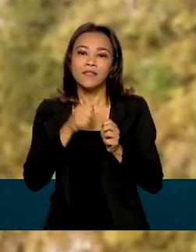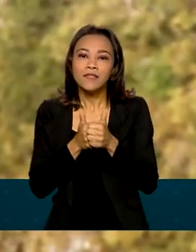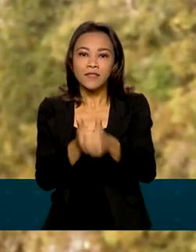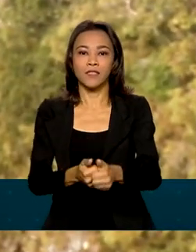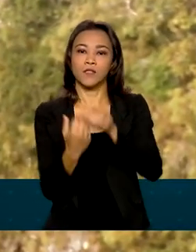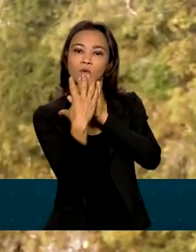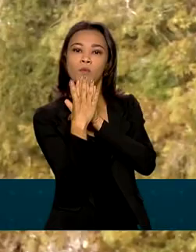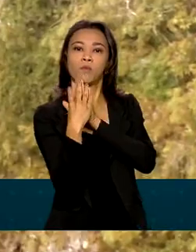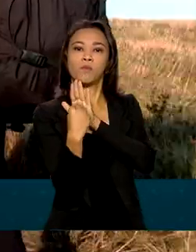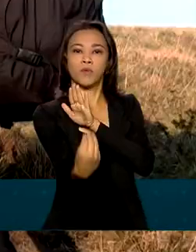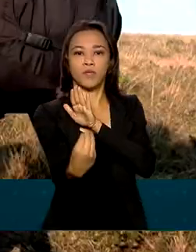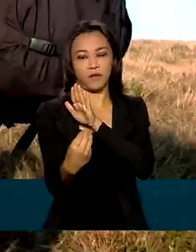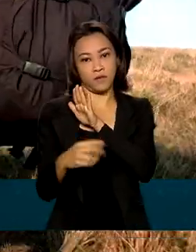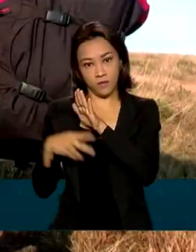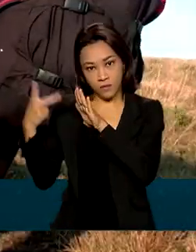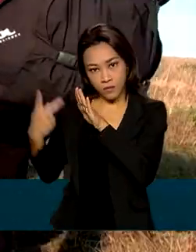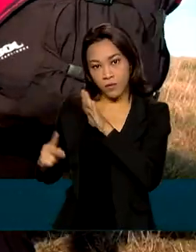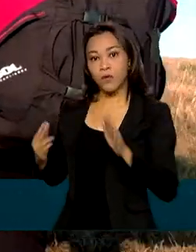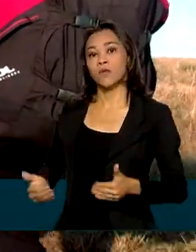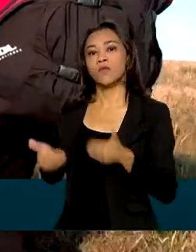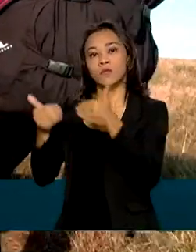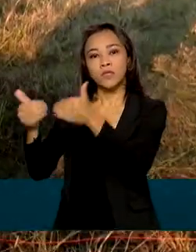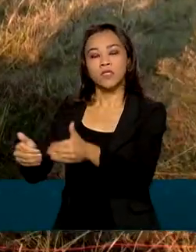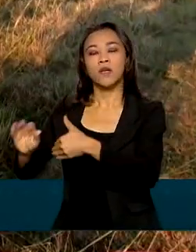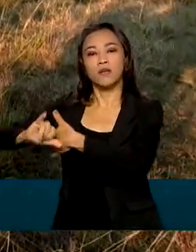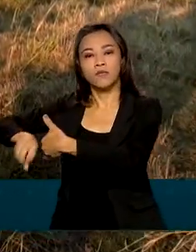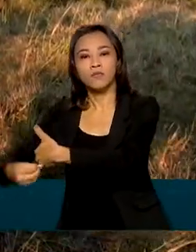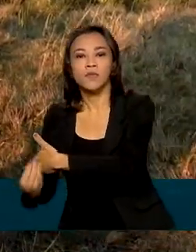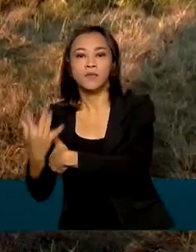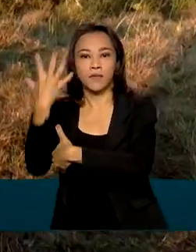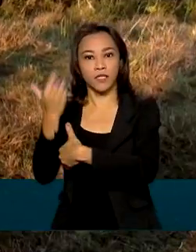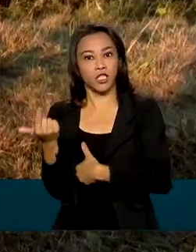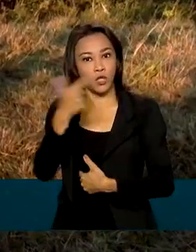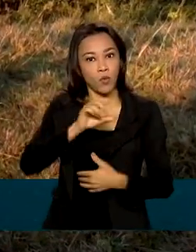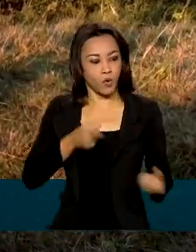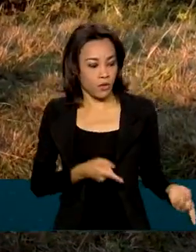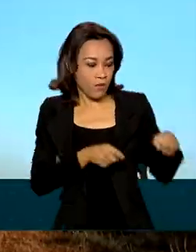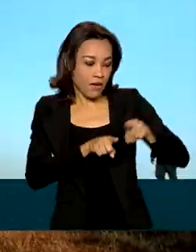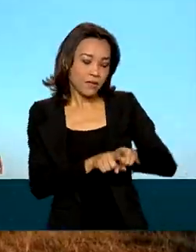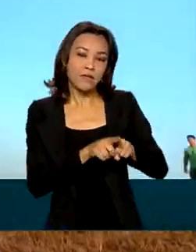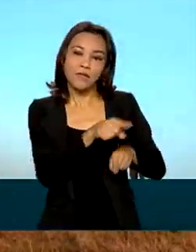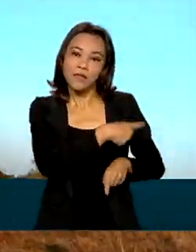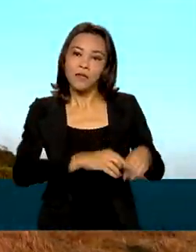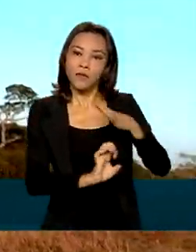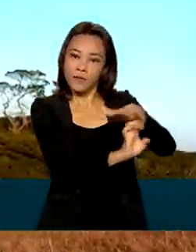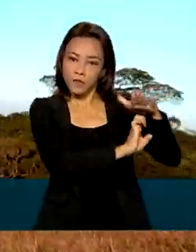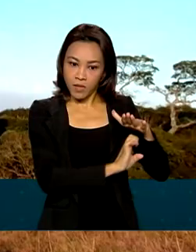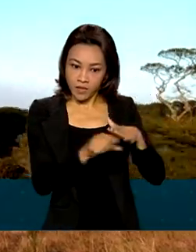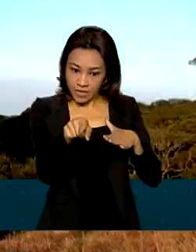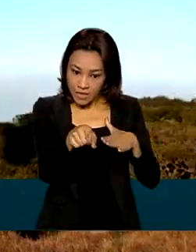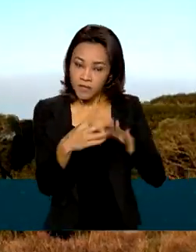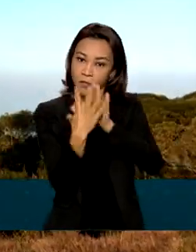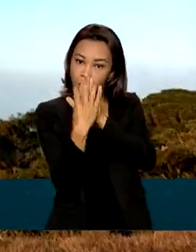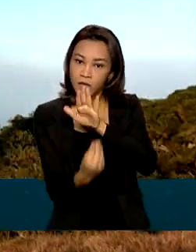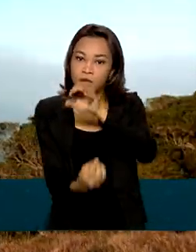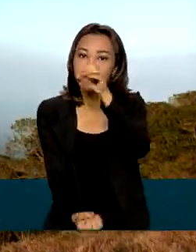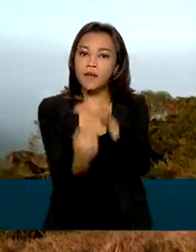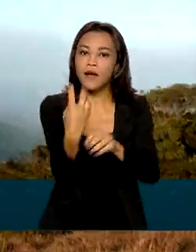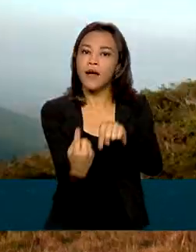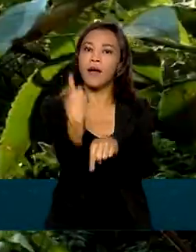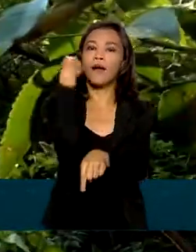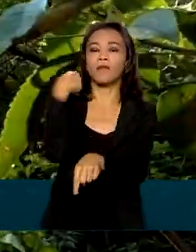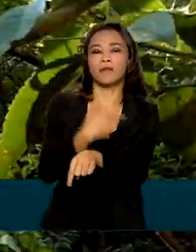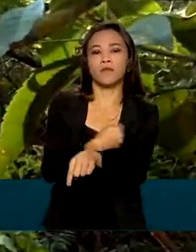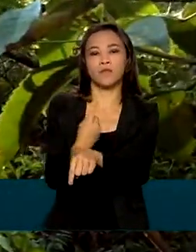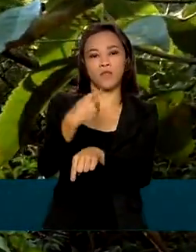concessões do Ministério do meio ambiente e o programa de parcerias e investimentos este modelo foi criado em 2019 para